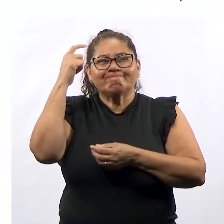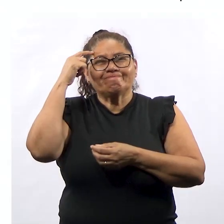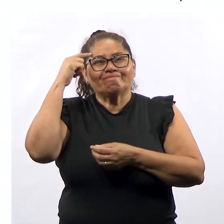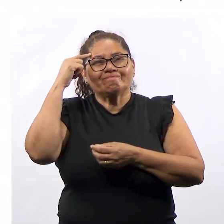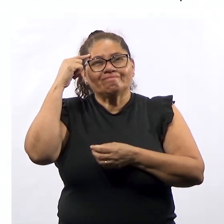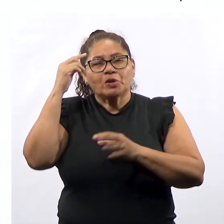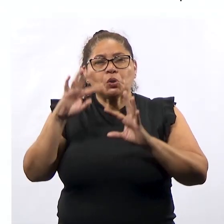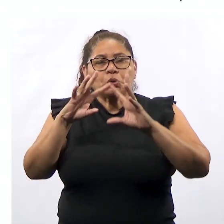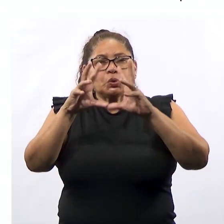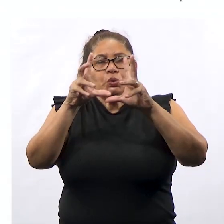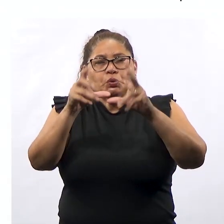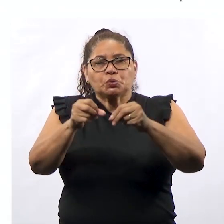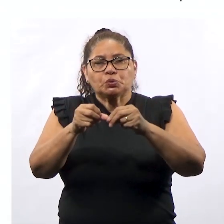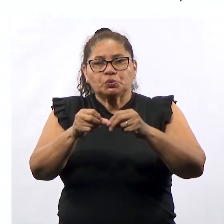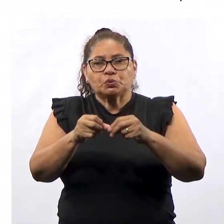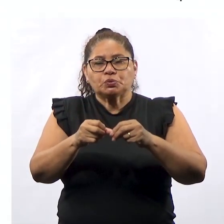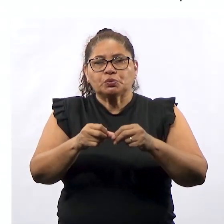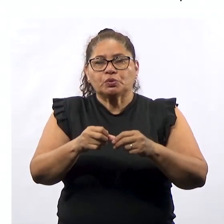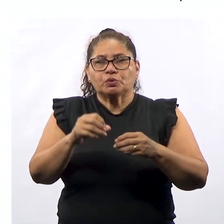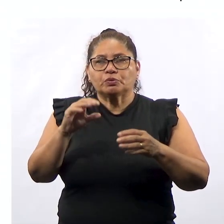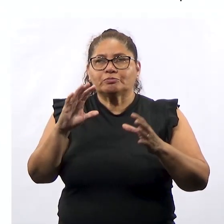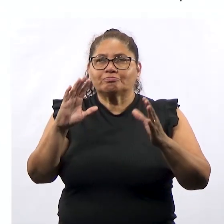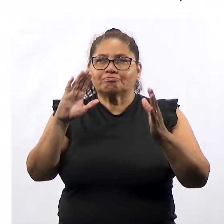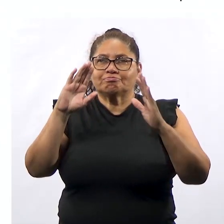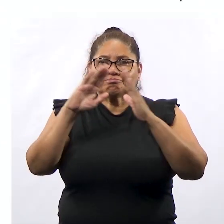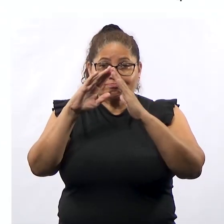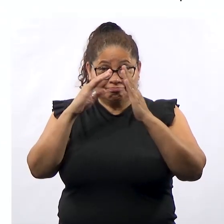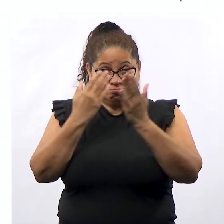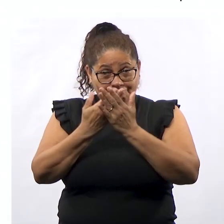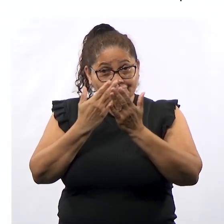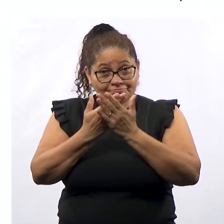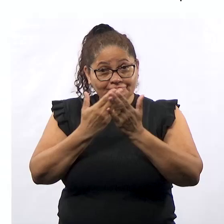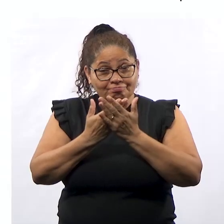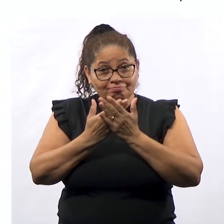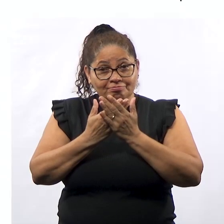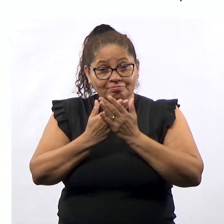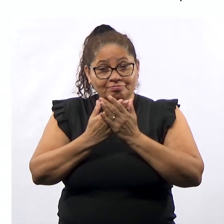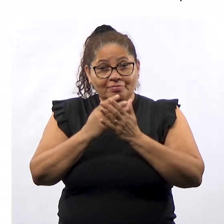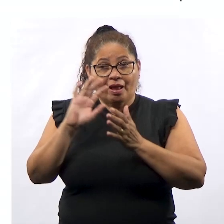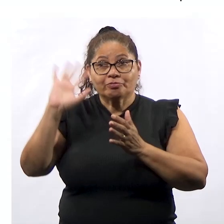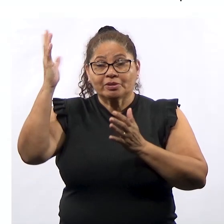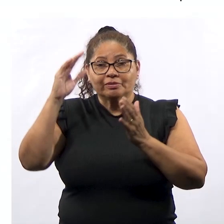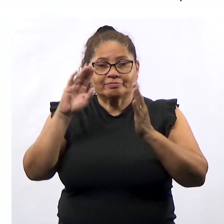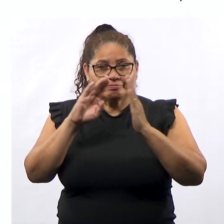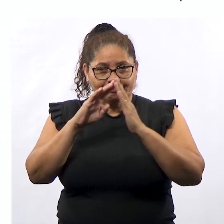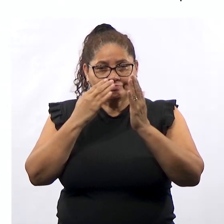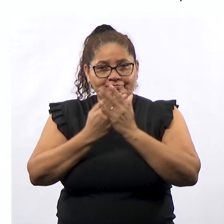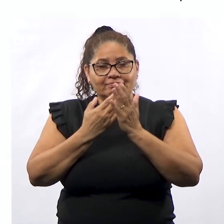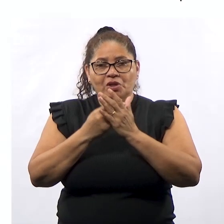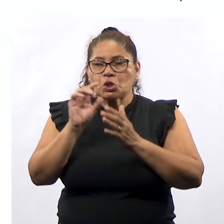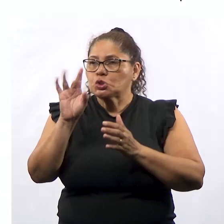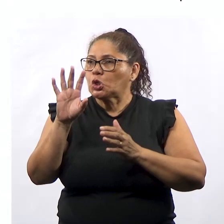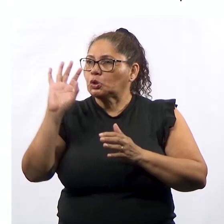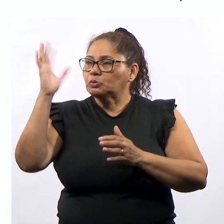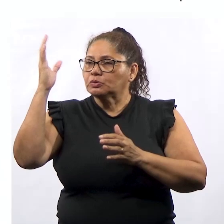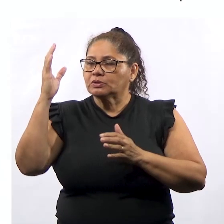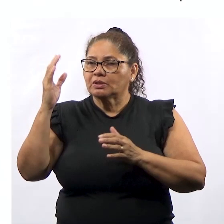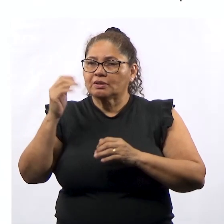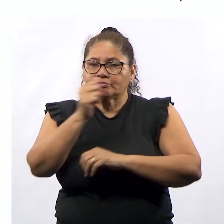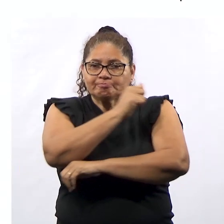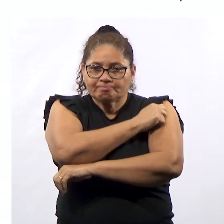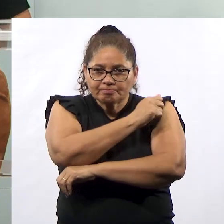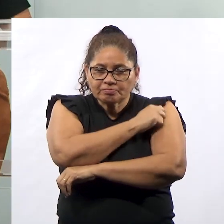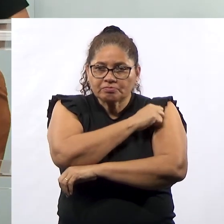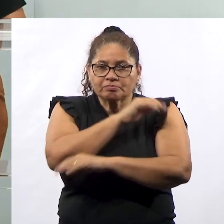tudo aquilo que ocupa o tempo escolar. E quando a gente fala de tempo escolar, a gente não está falando somente do tempo em que o aluno está